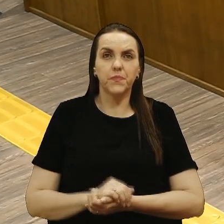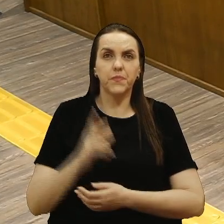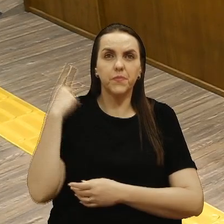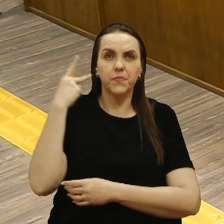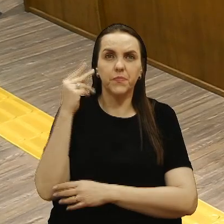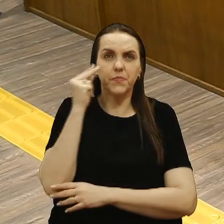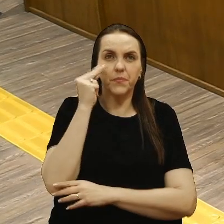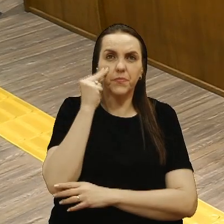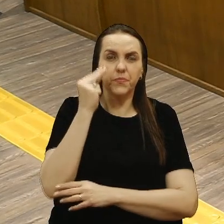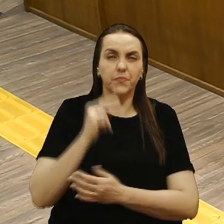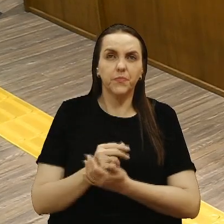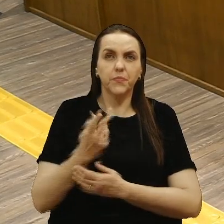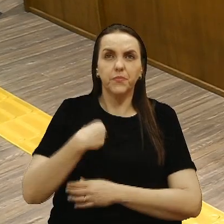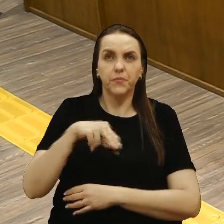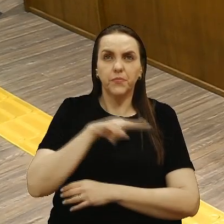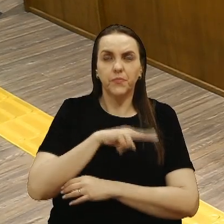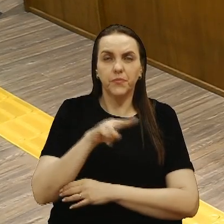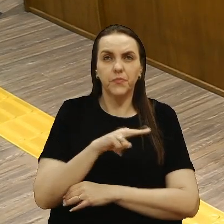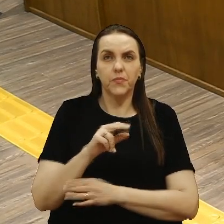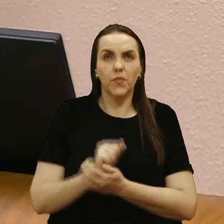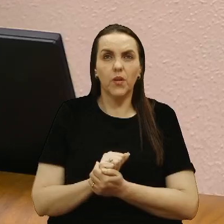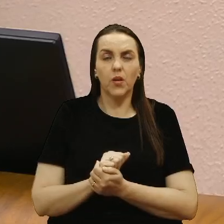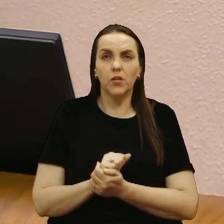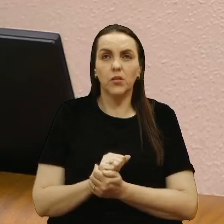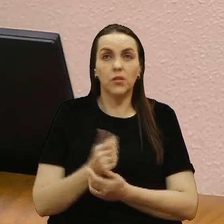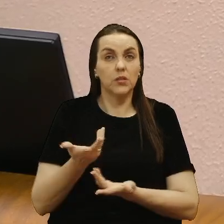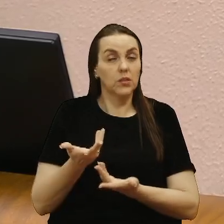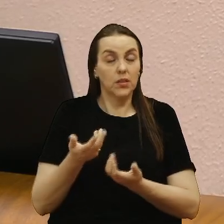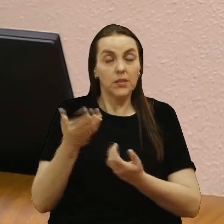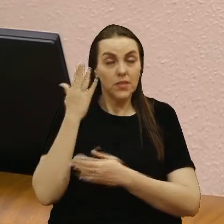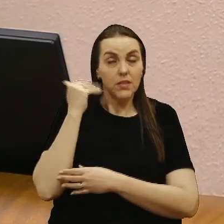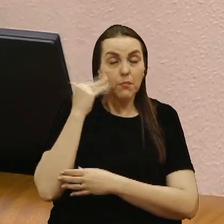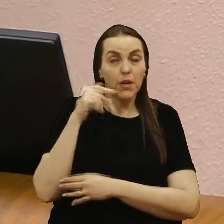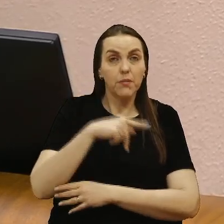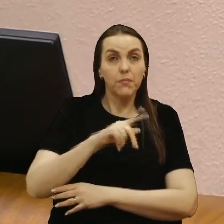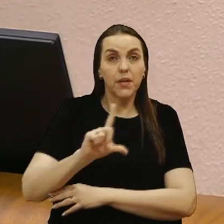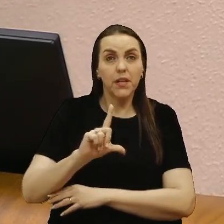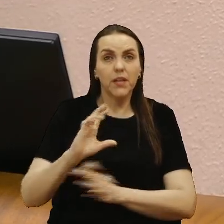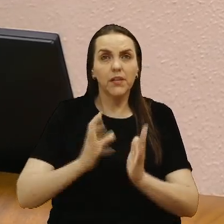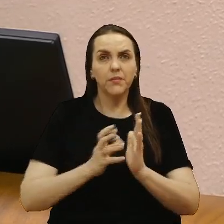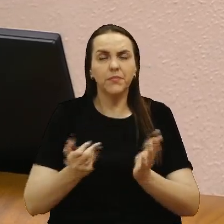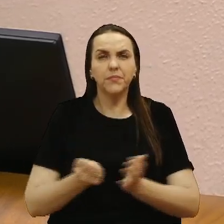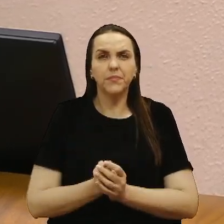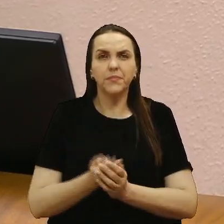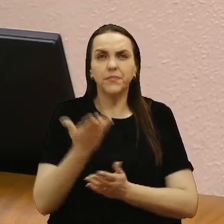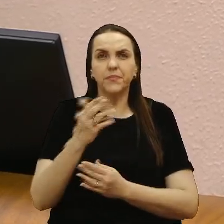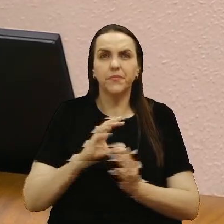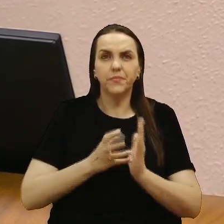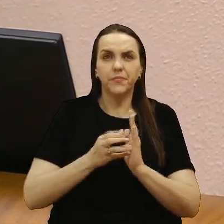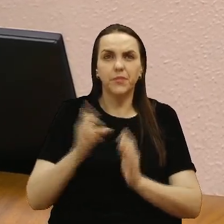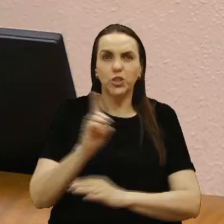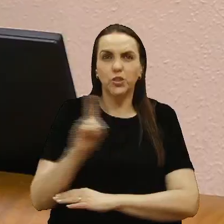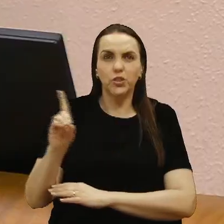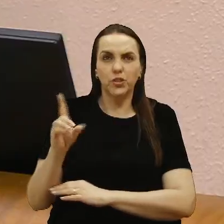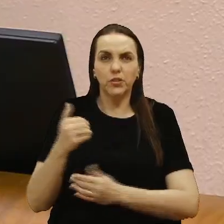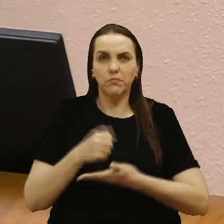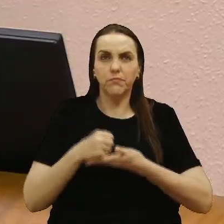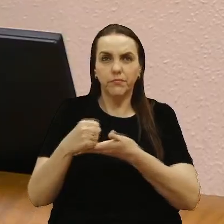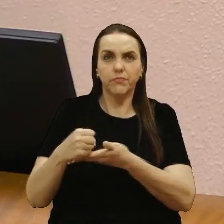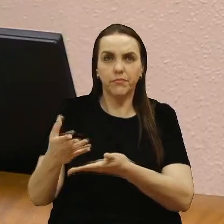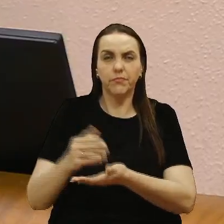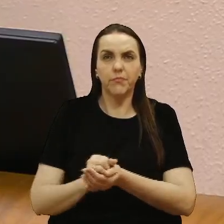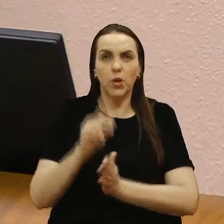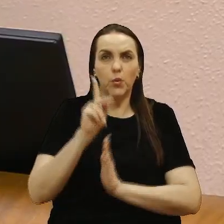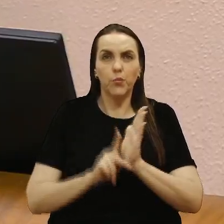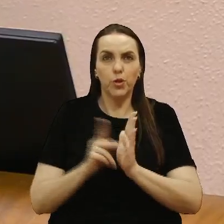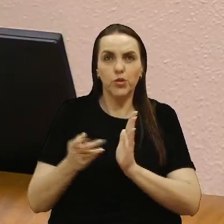Libardi, estou ansiosa para saber se o PL, enfim, os partidos de direita vão apoiar o